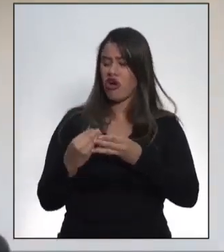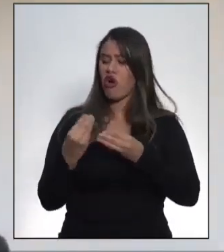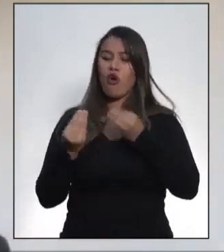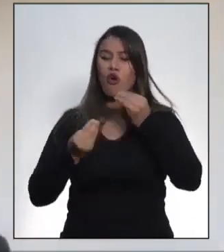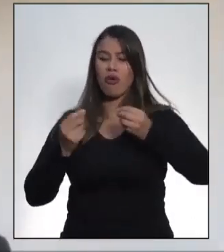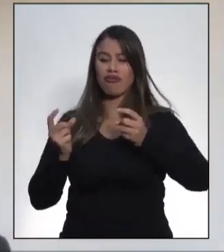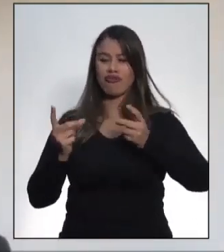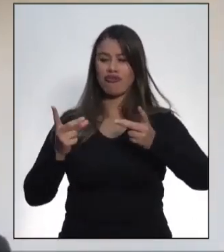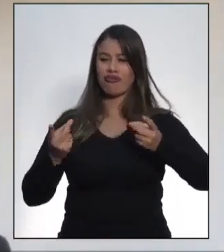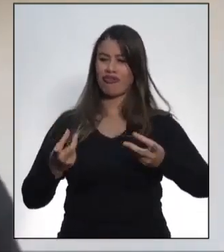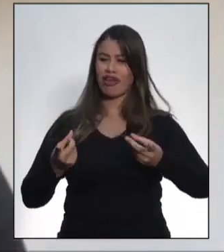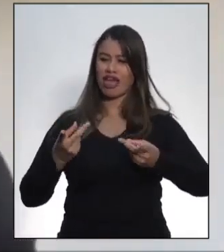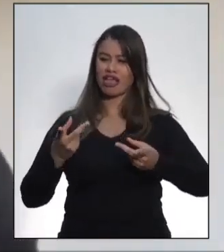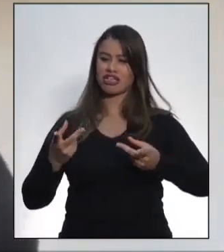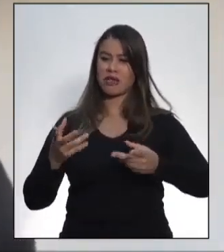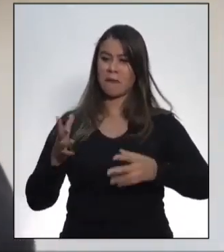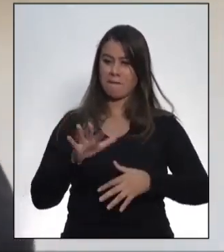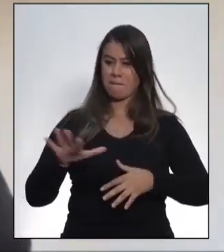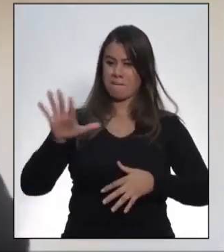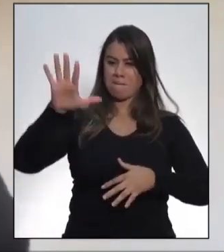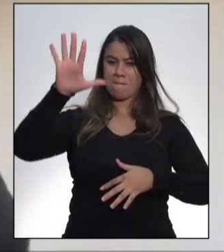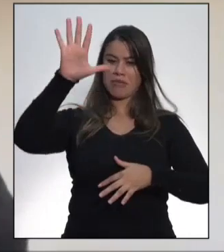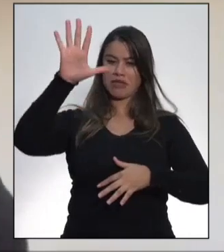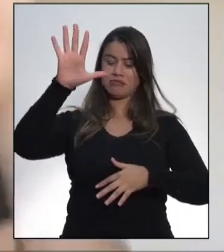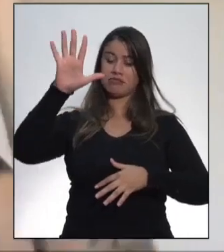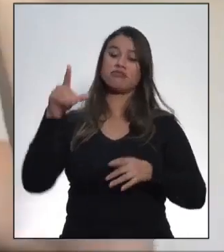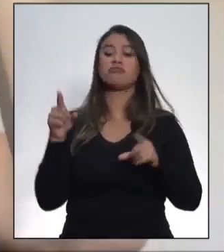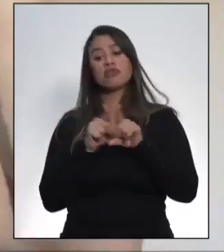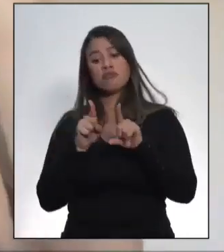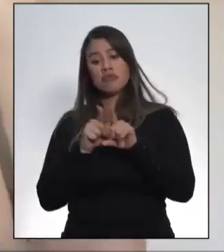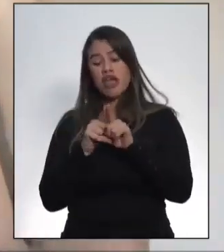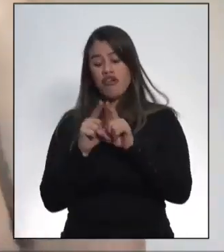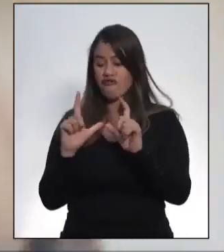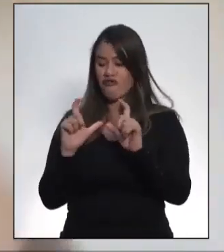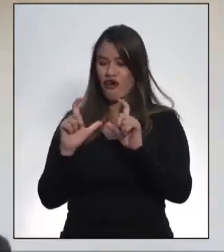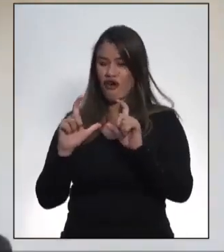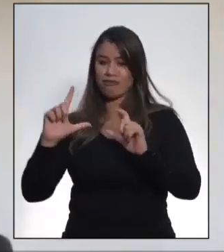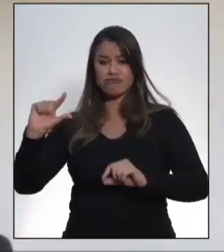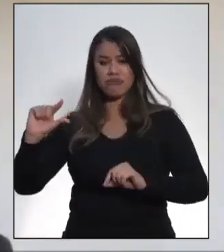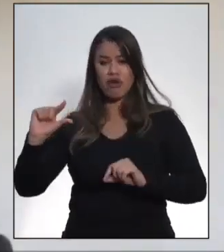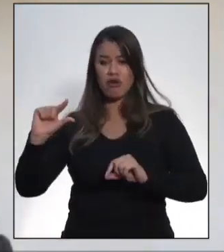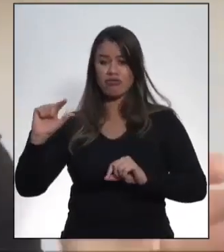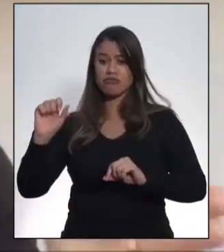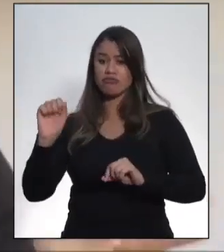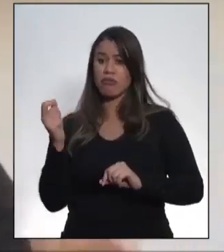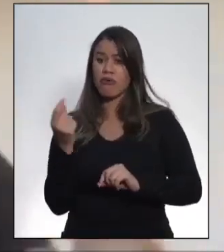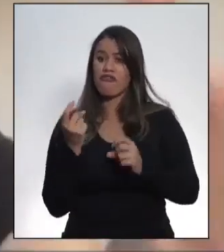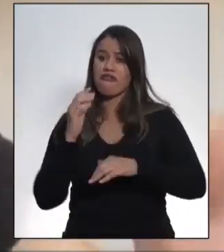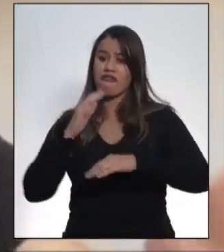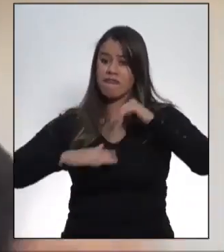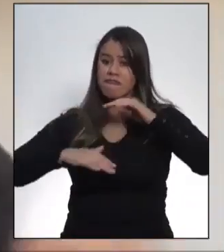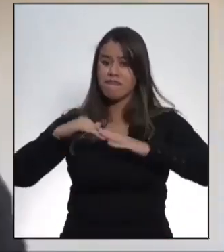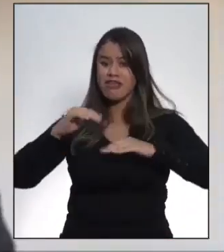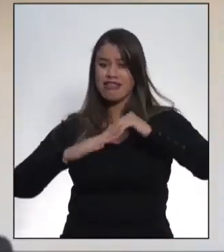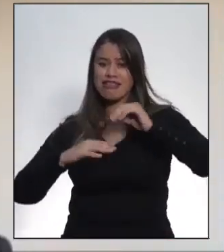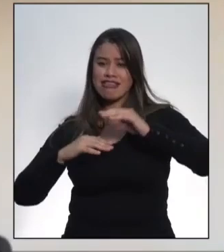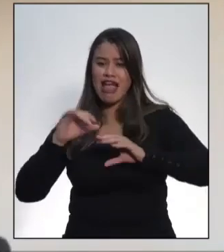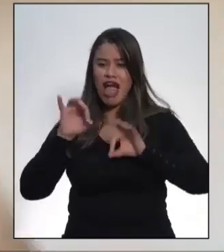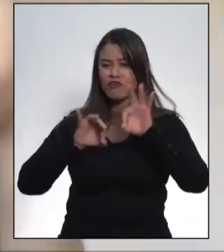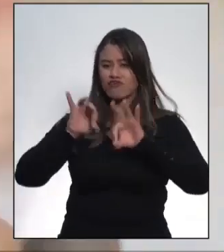de arte e que vendem poucas fotos por um preço muito alto. Existem fotógrafos que montam muitas fotos,